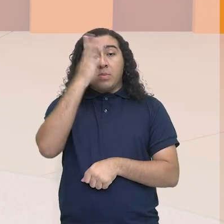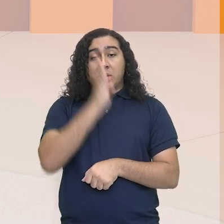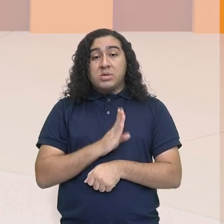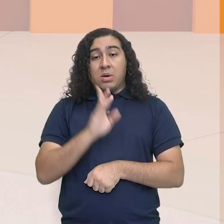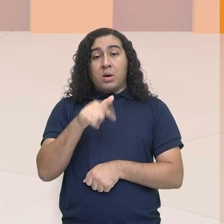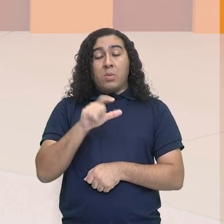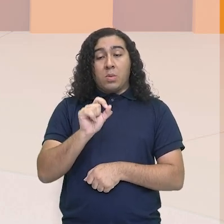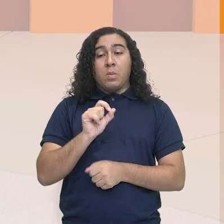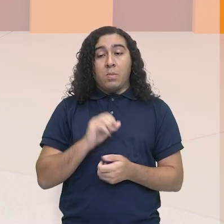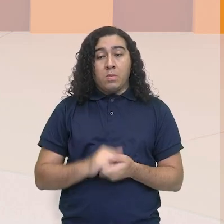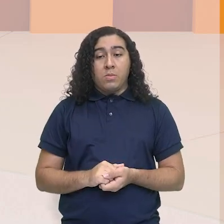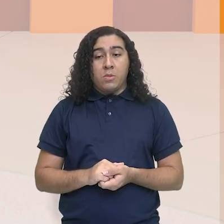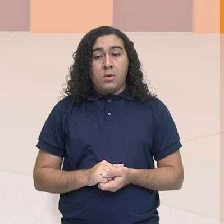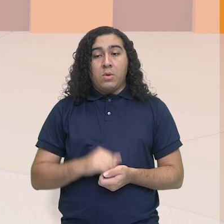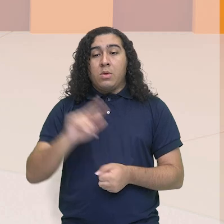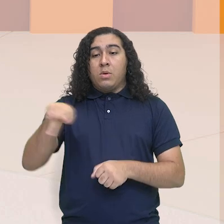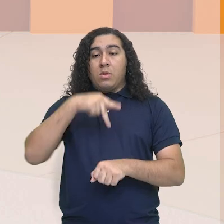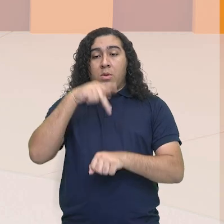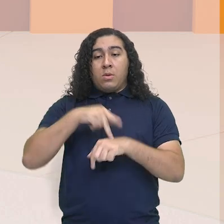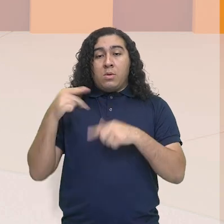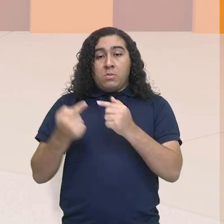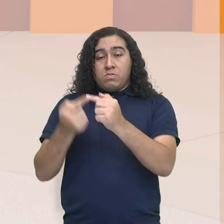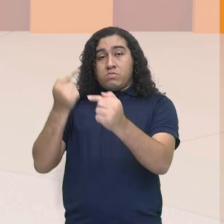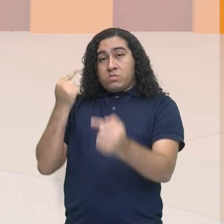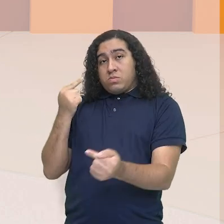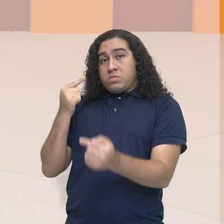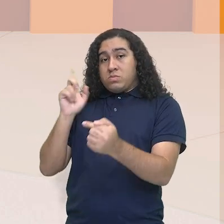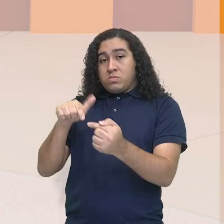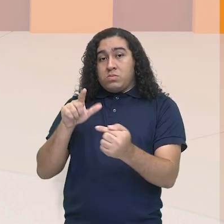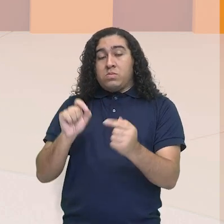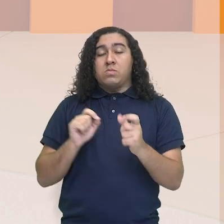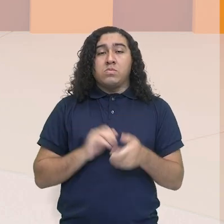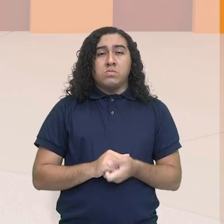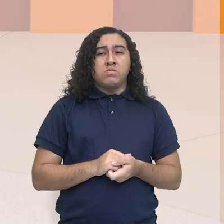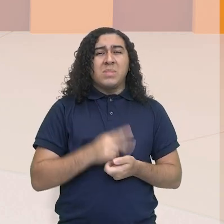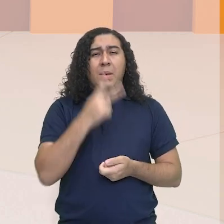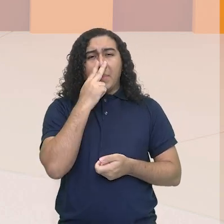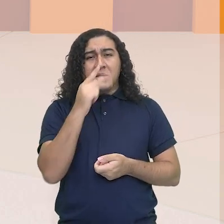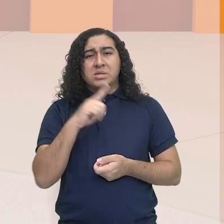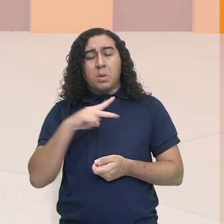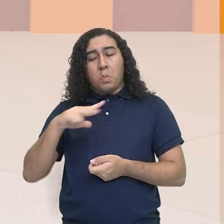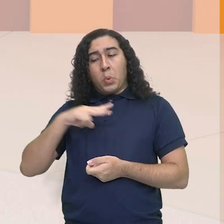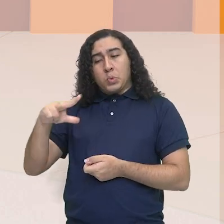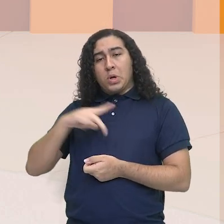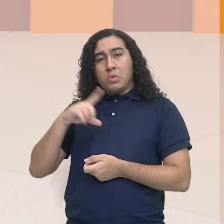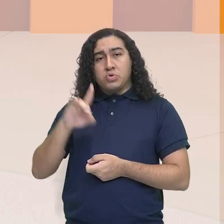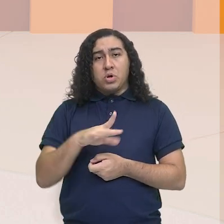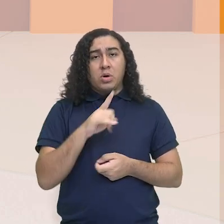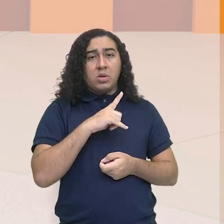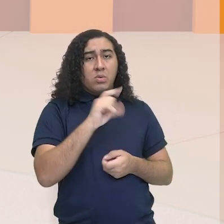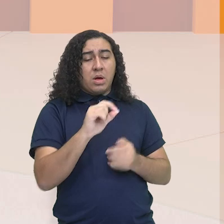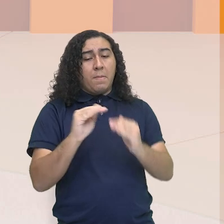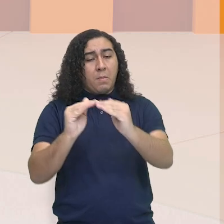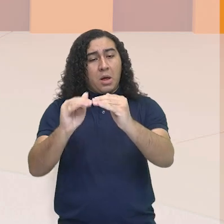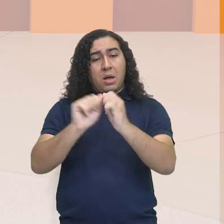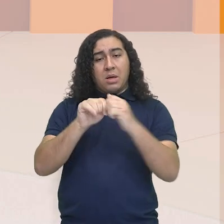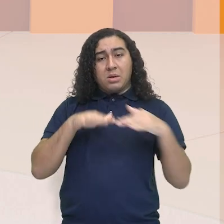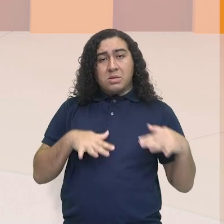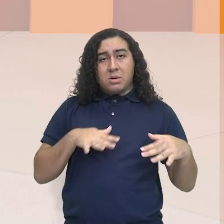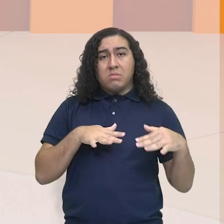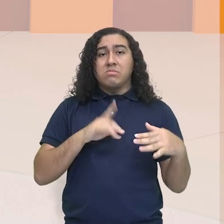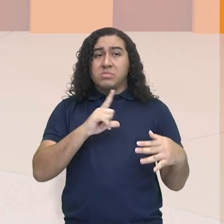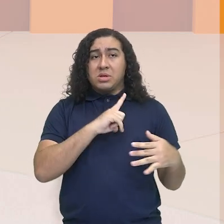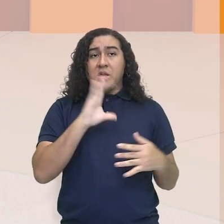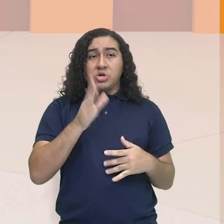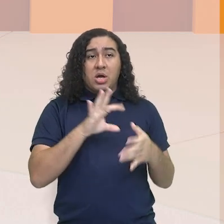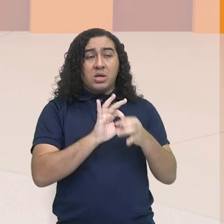era um país que durante muito tempo foi considerado como um quintal de Portugal mesmo, né? Mesmo depois que se tornou